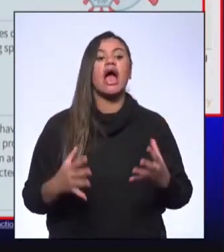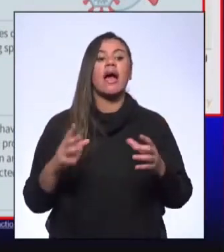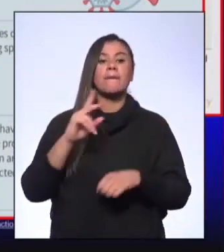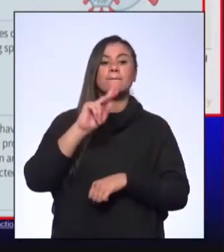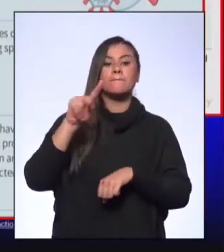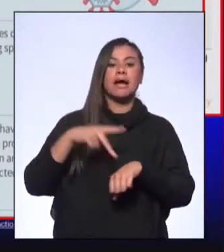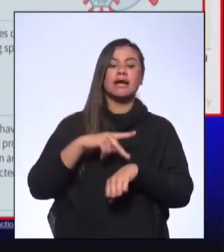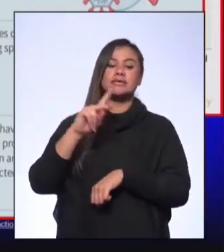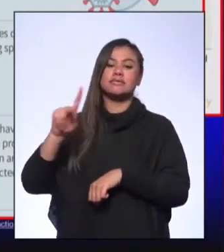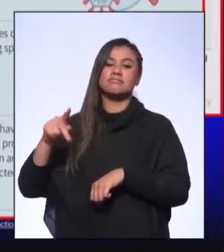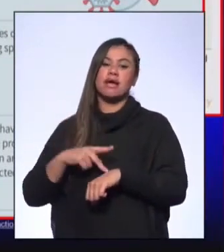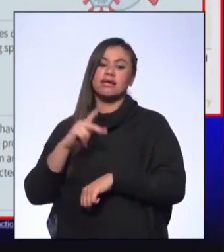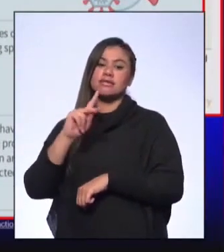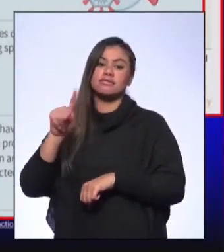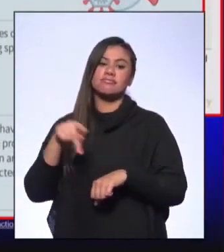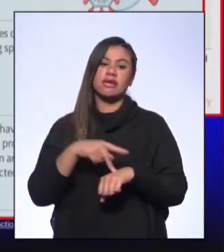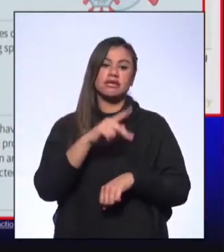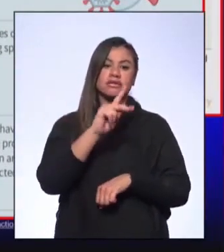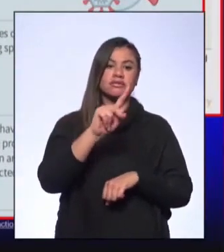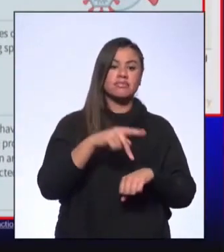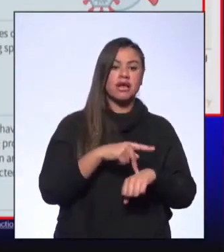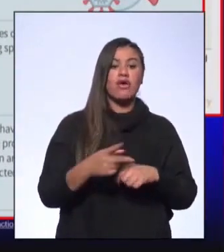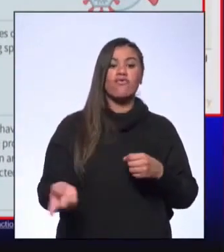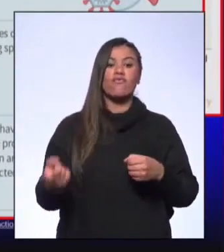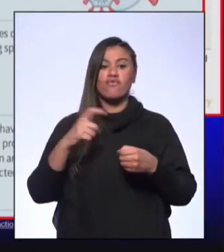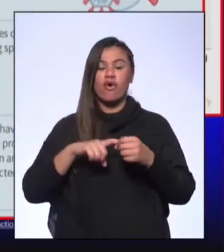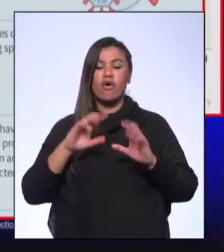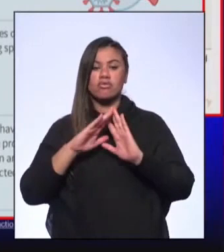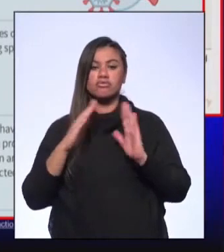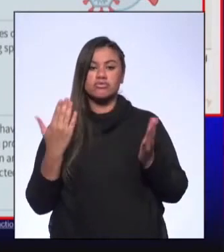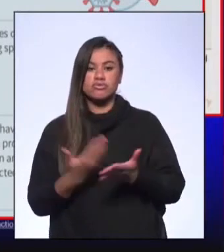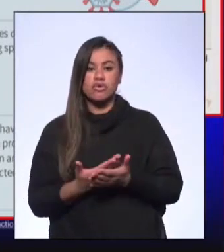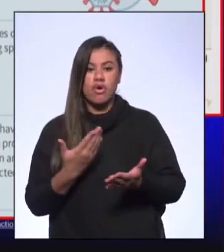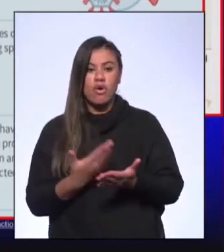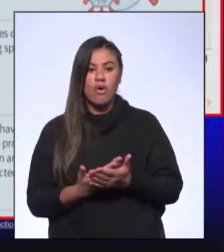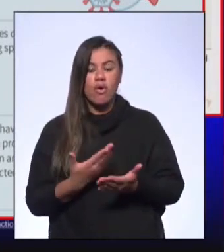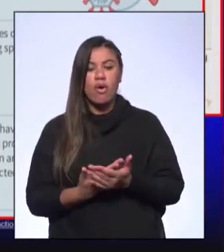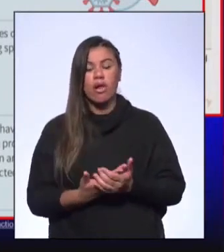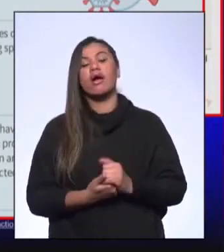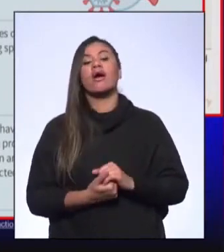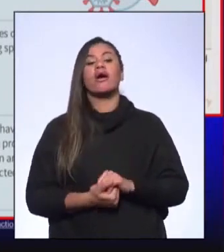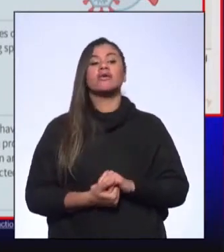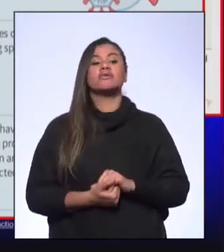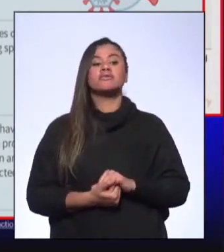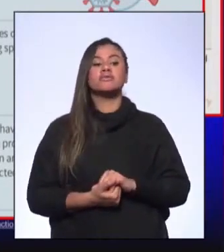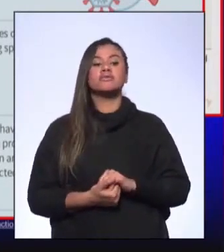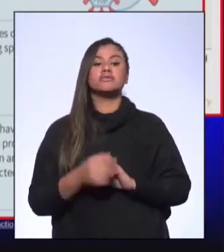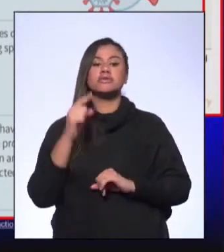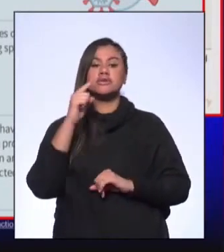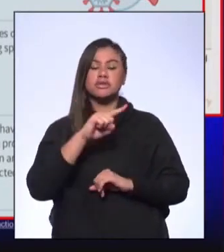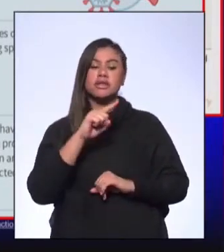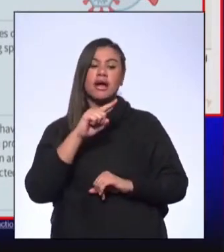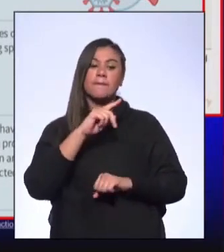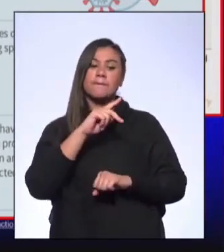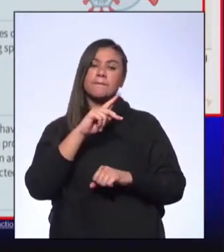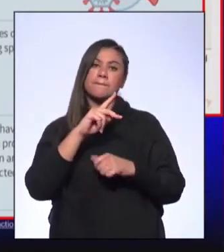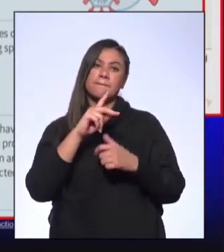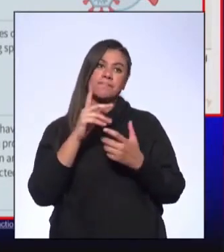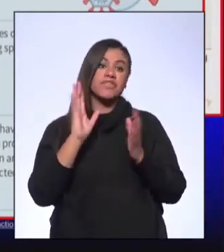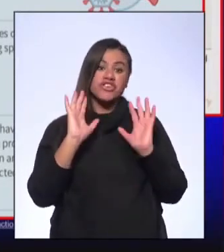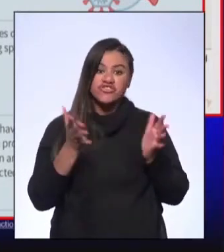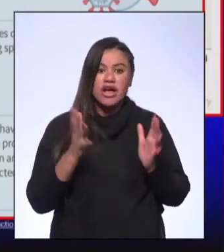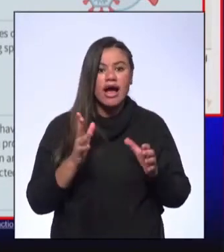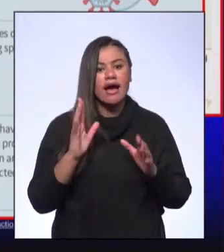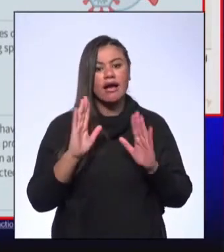que retornaram às atividades escolares, né, e que esse retorno se mostrou vamos